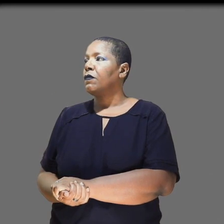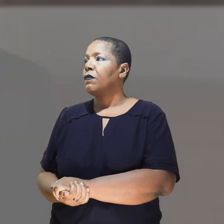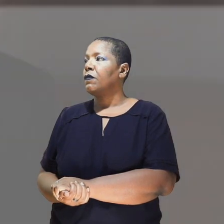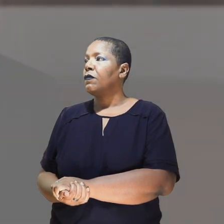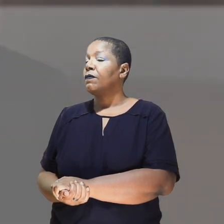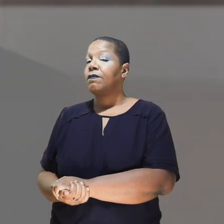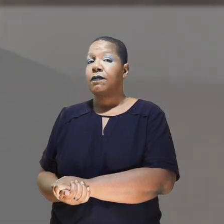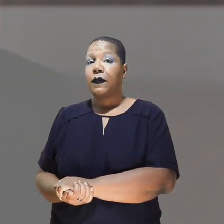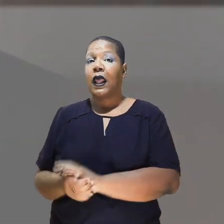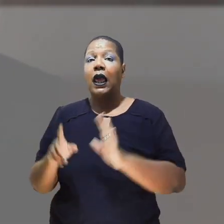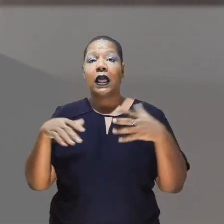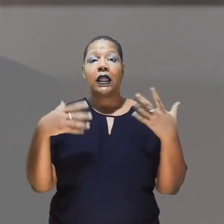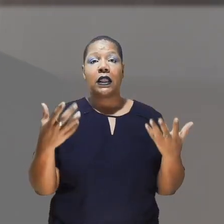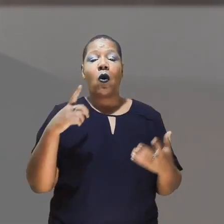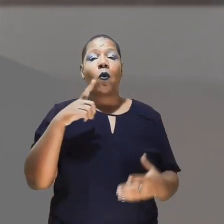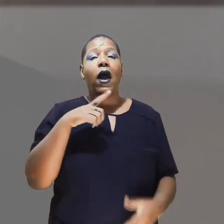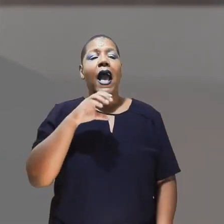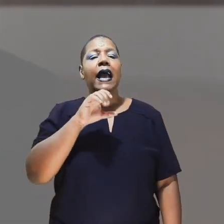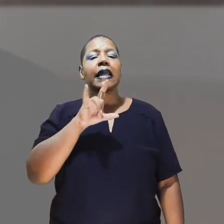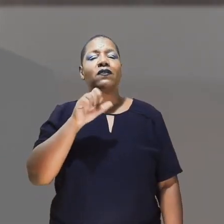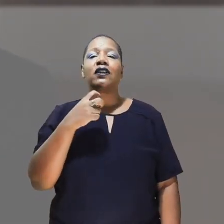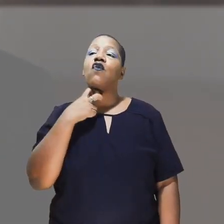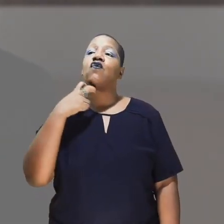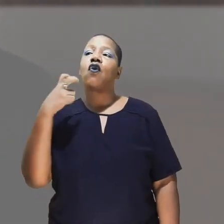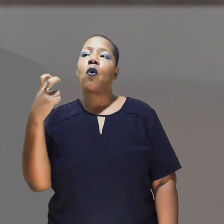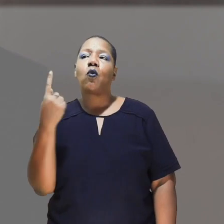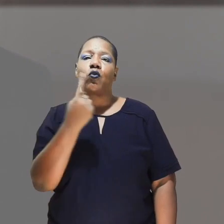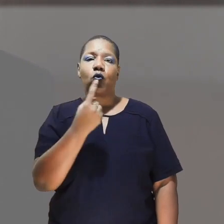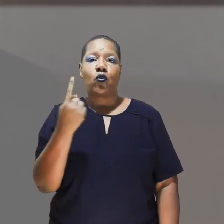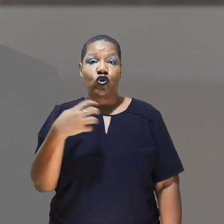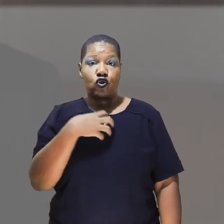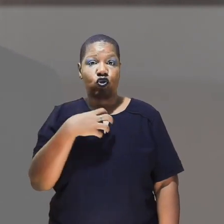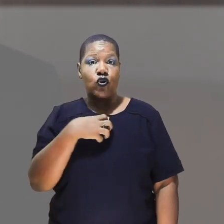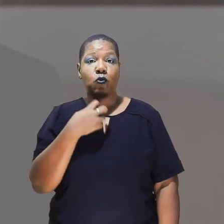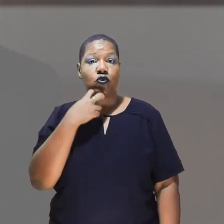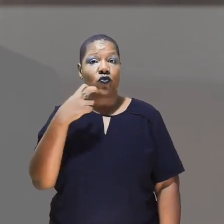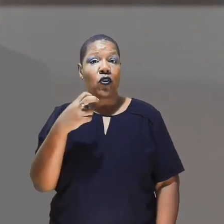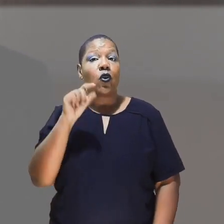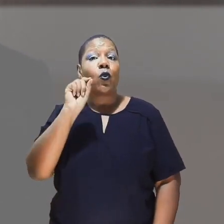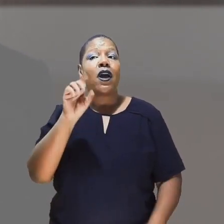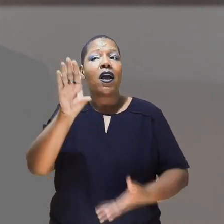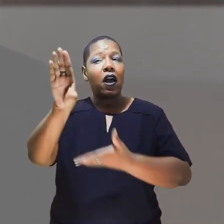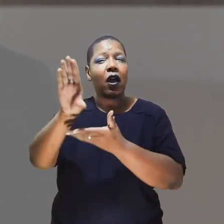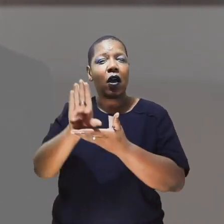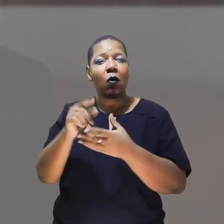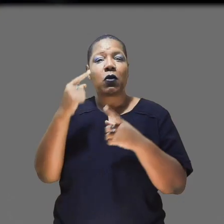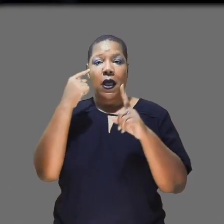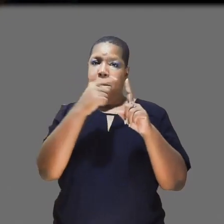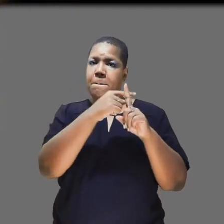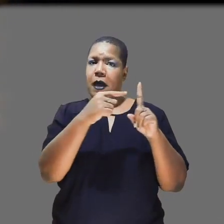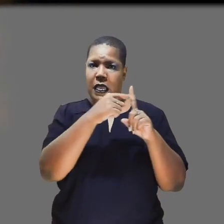A classificação vocal de um cantor ou cantora em um desses tipos de vozes é feita seguindo os seguintes